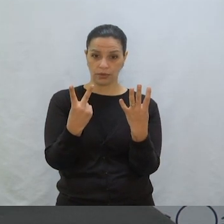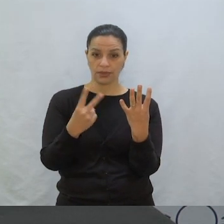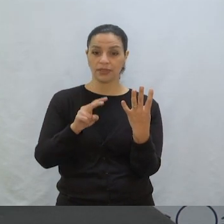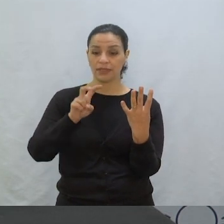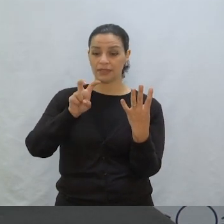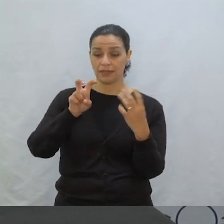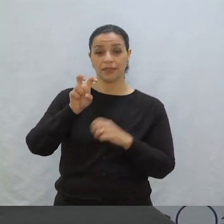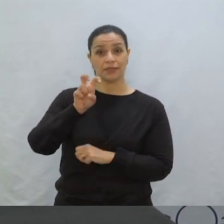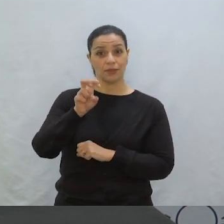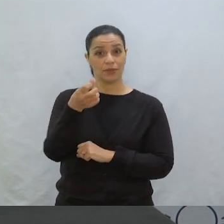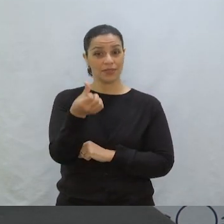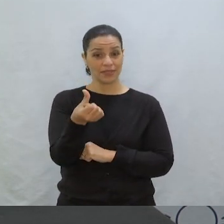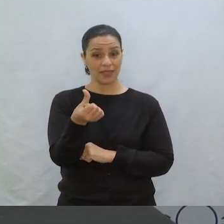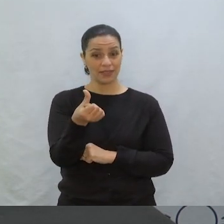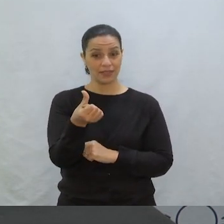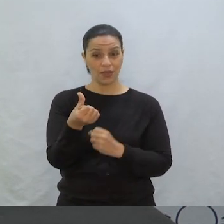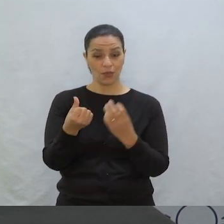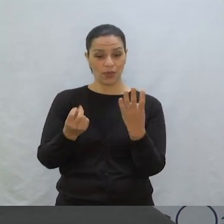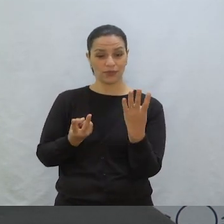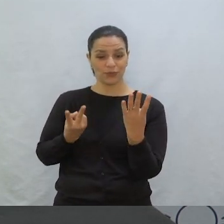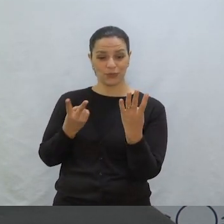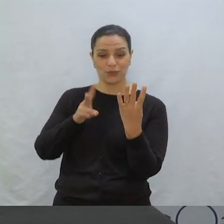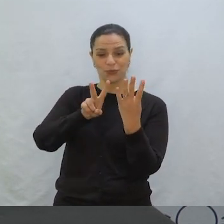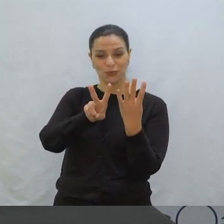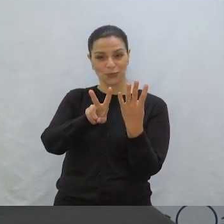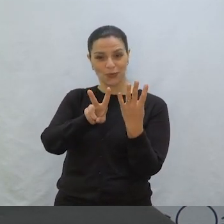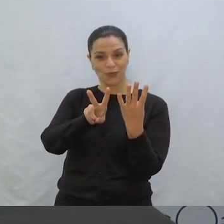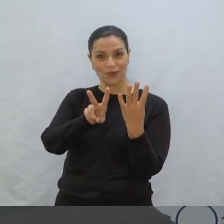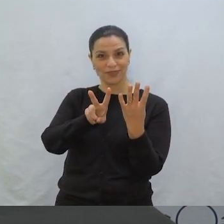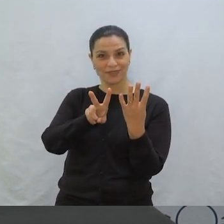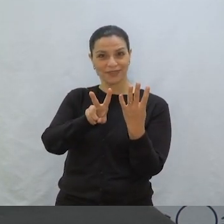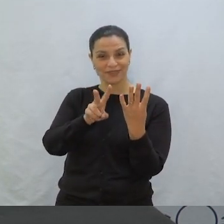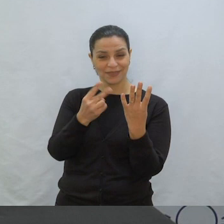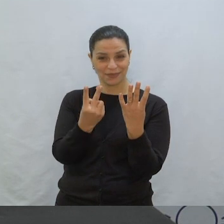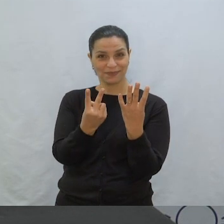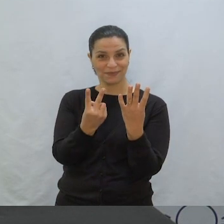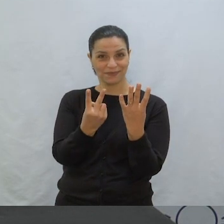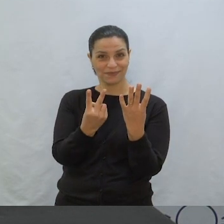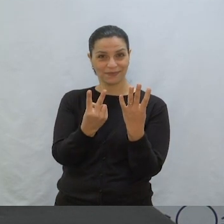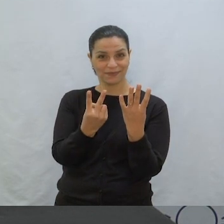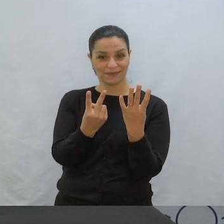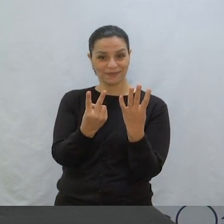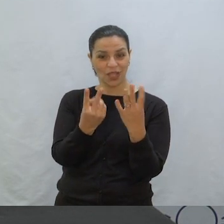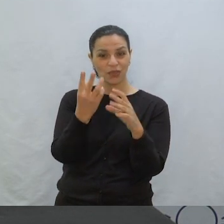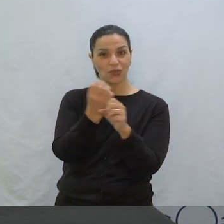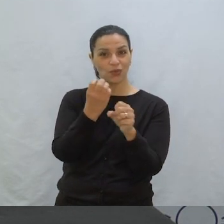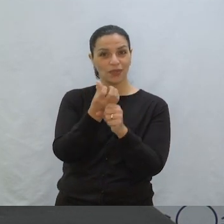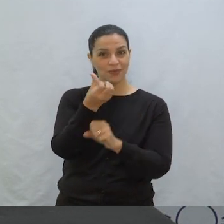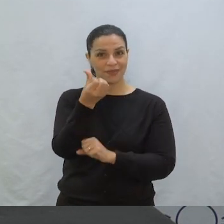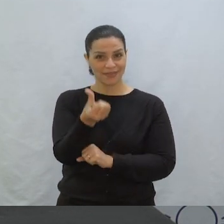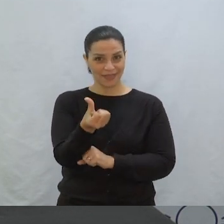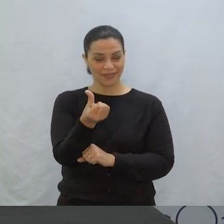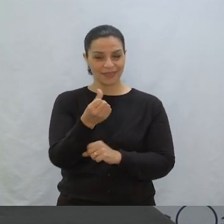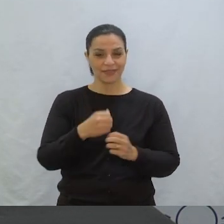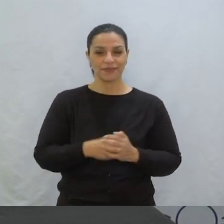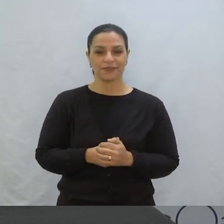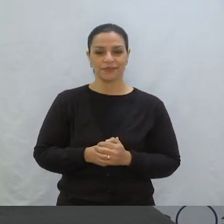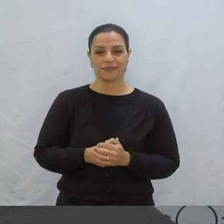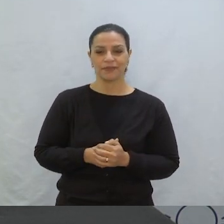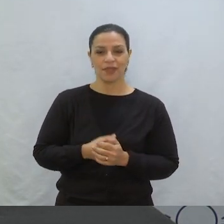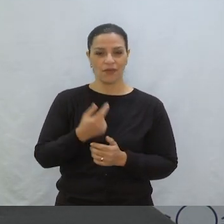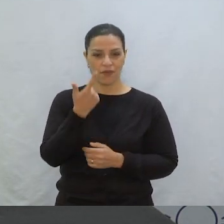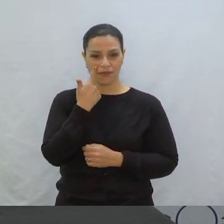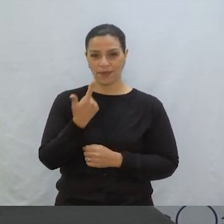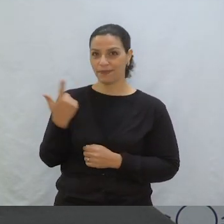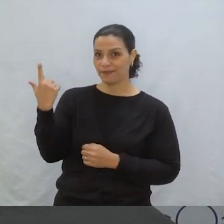5, 6. Então, 4 mais 2 é igual a